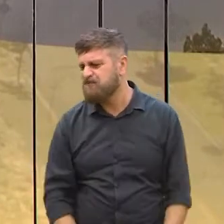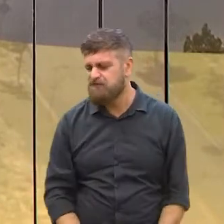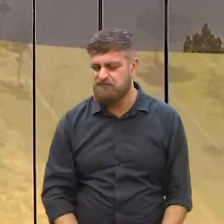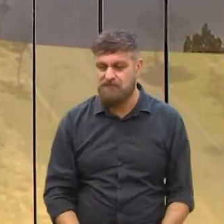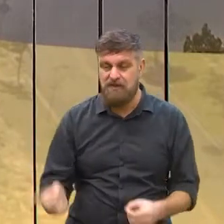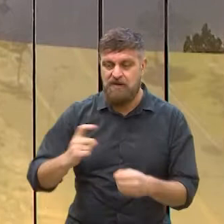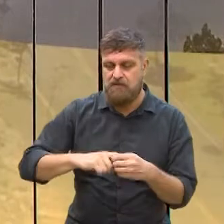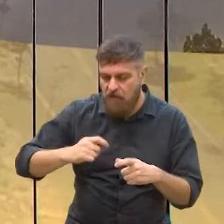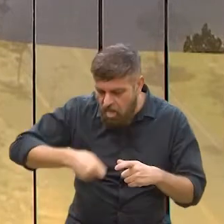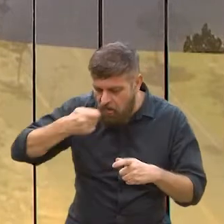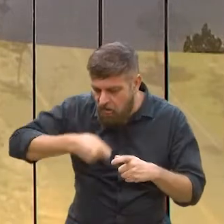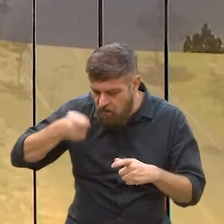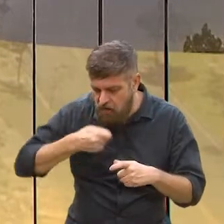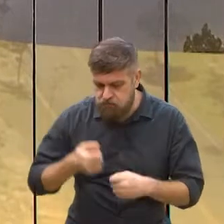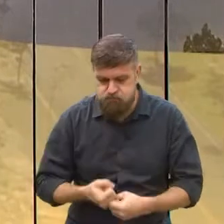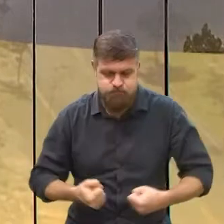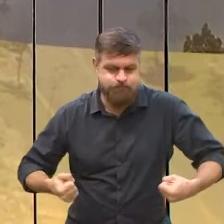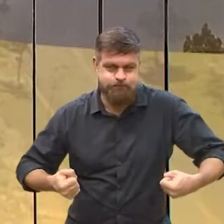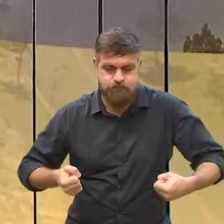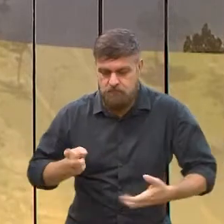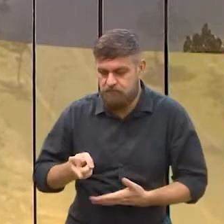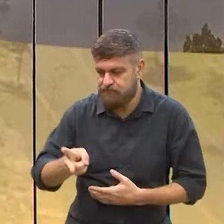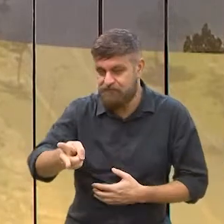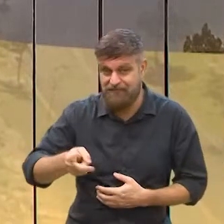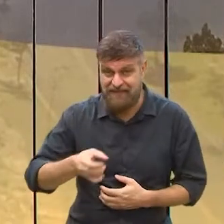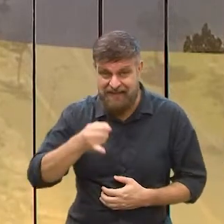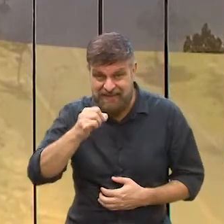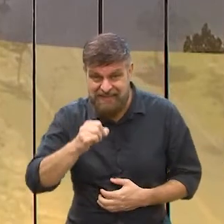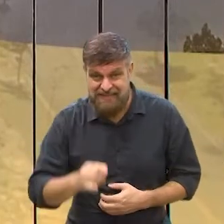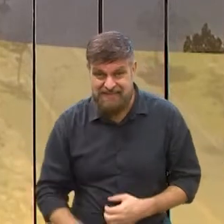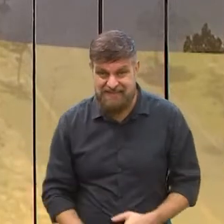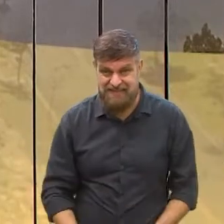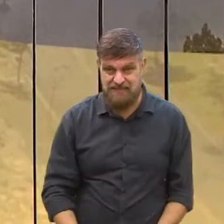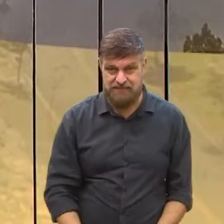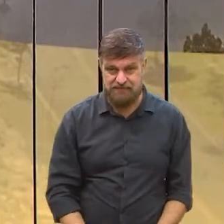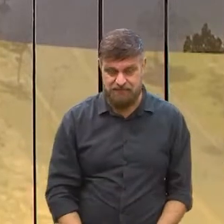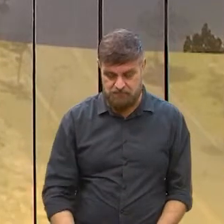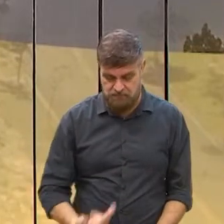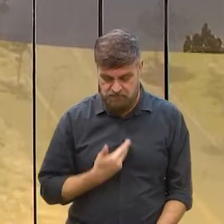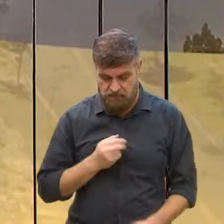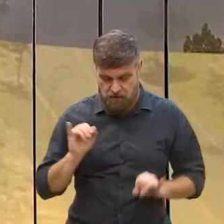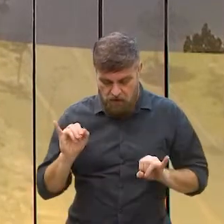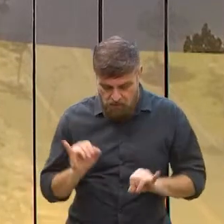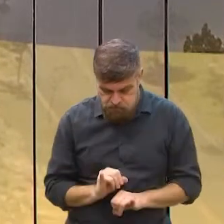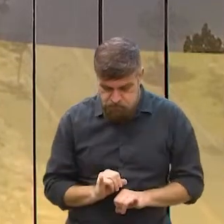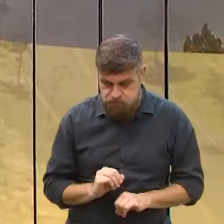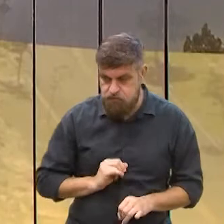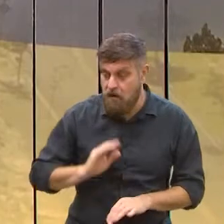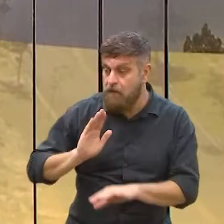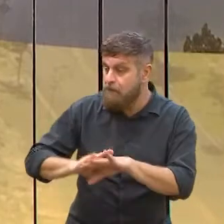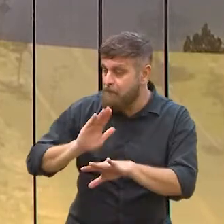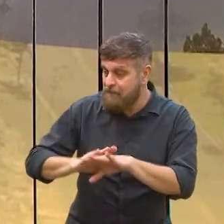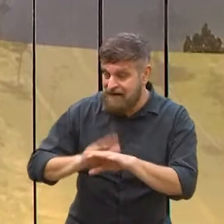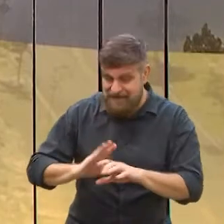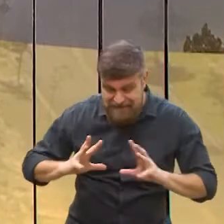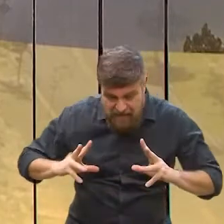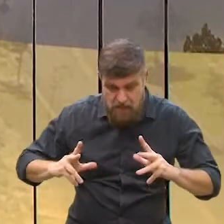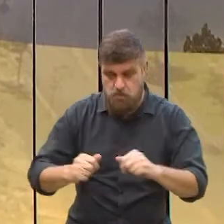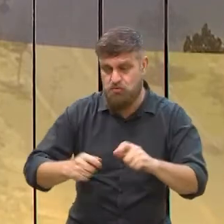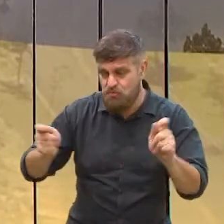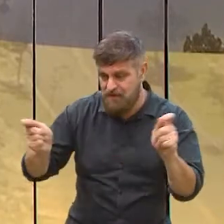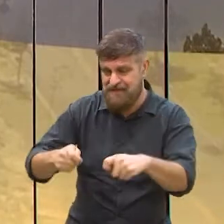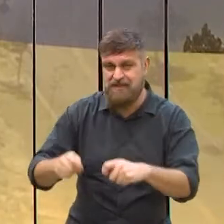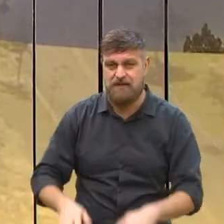é tão bom. Mas se não tem indicação de cirurgia, trate a obesidade mesmo assim, dentro do possível, faça o possível para tratar.